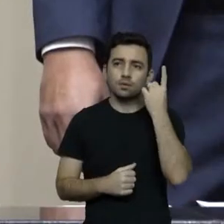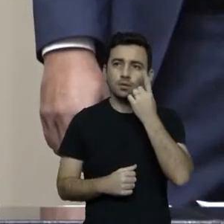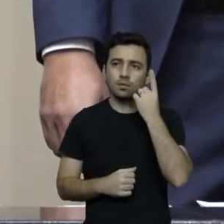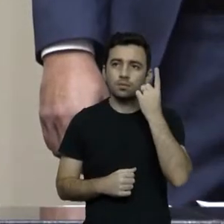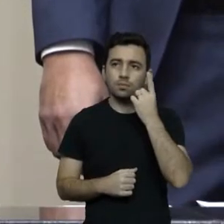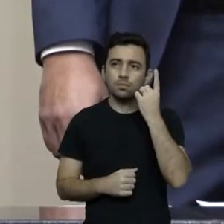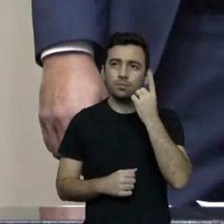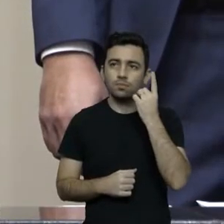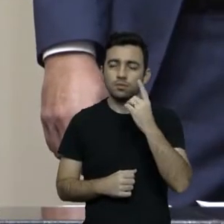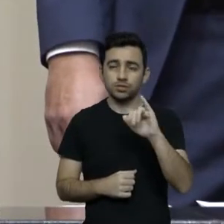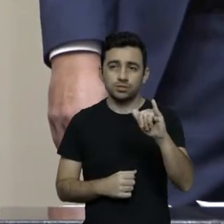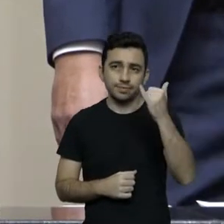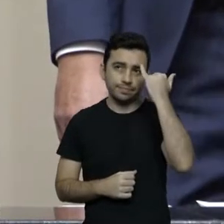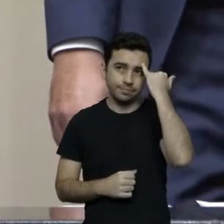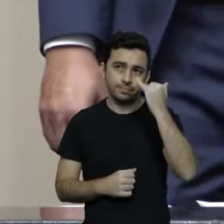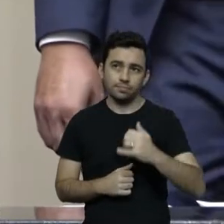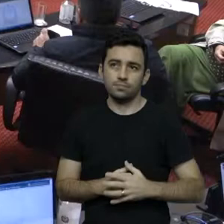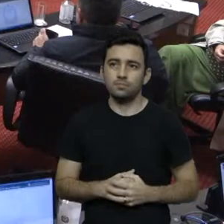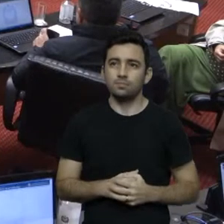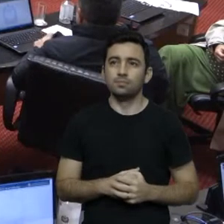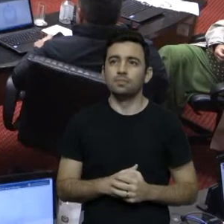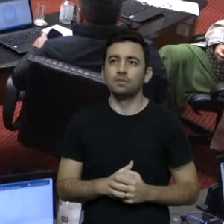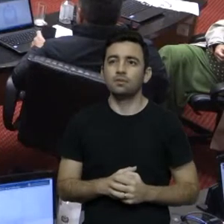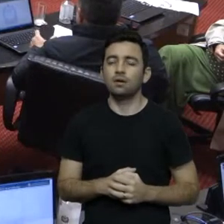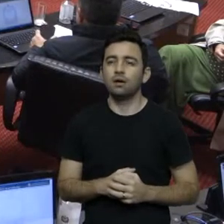Deputado Jesse Lopes